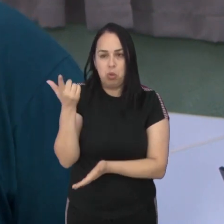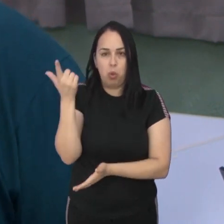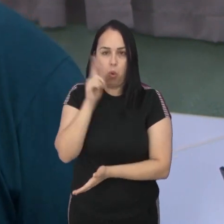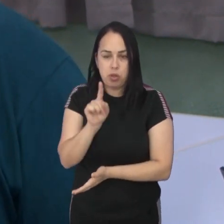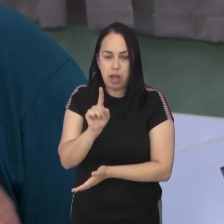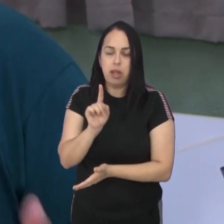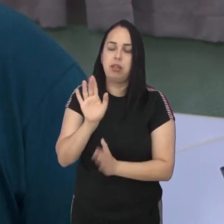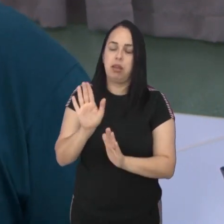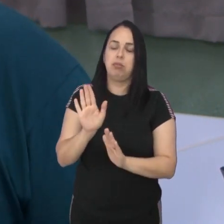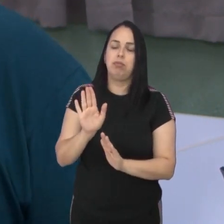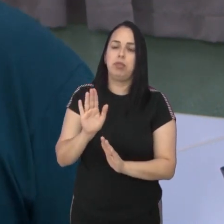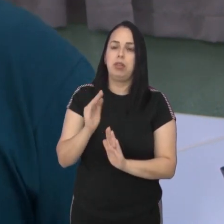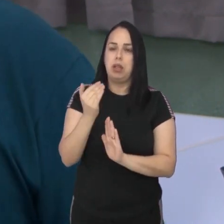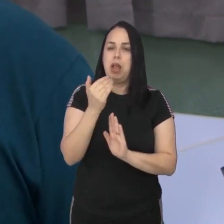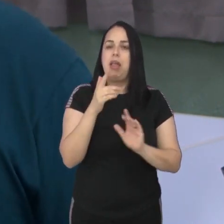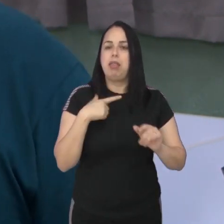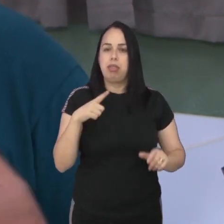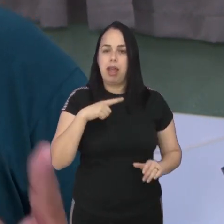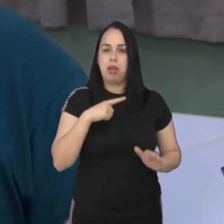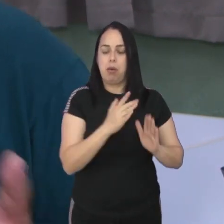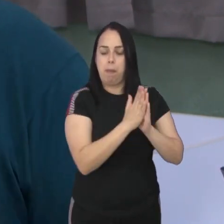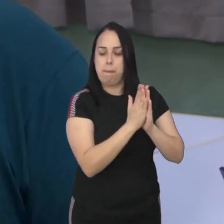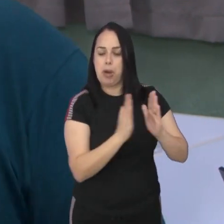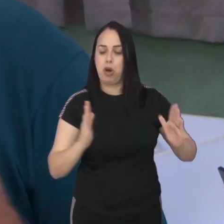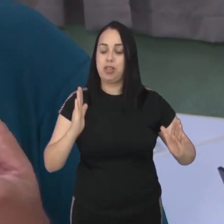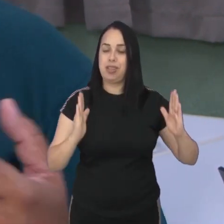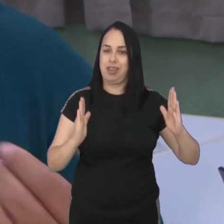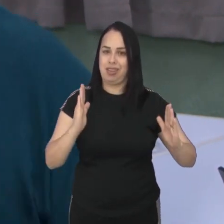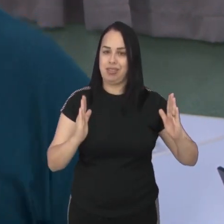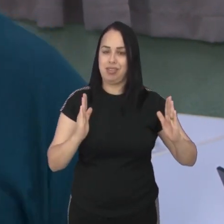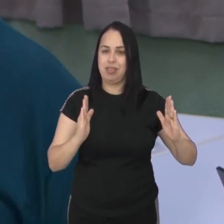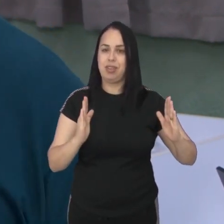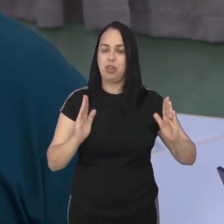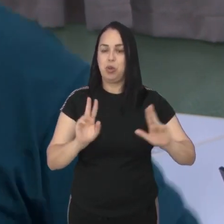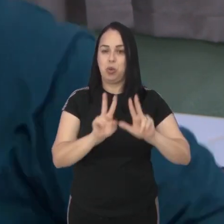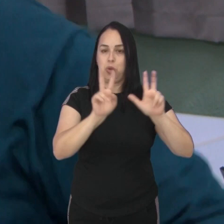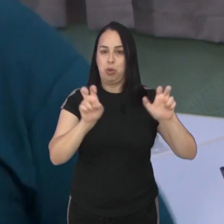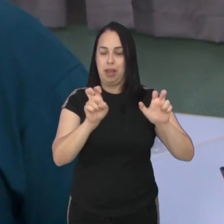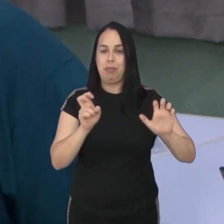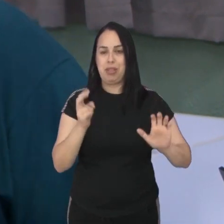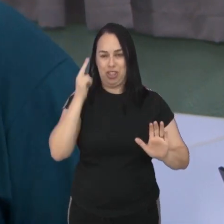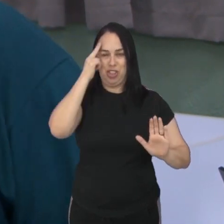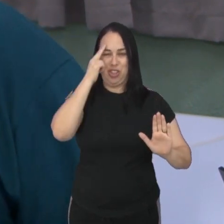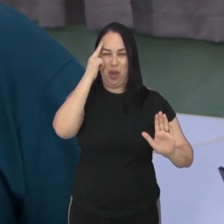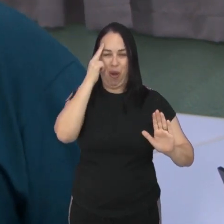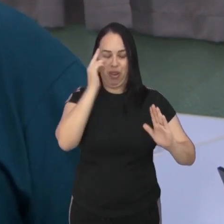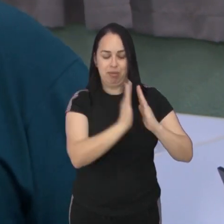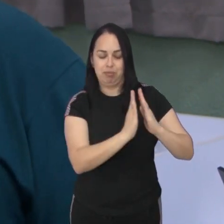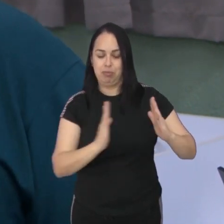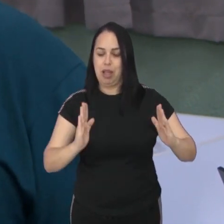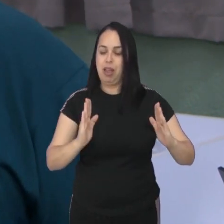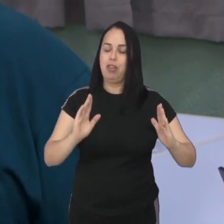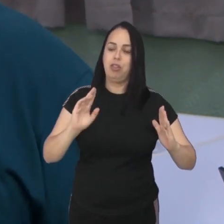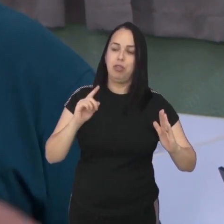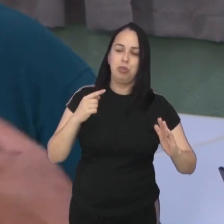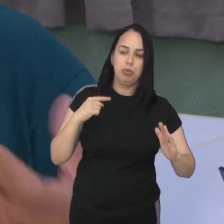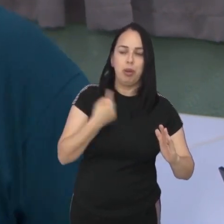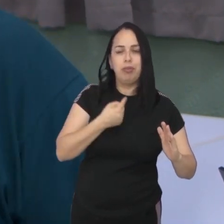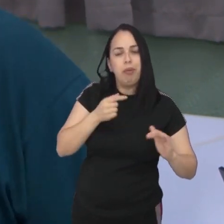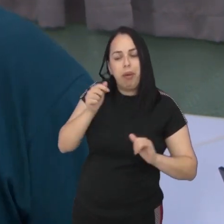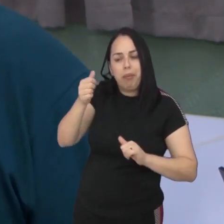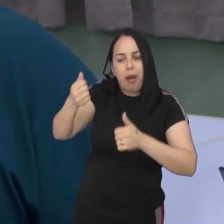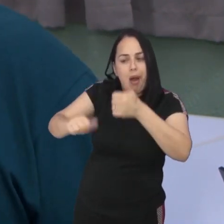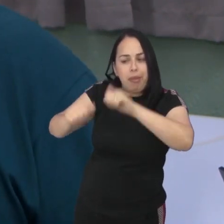não ter condições financeiras, nós vamos estabelecer um processo que nós chamamos de Clube dos Sonhos, em que nós vamos fazer